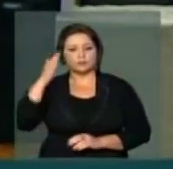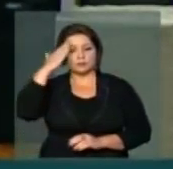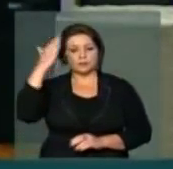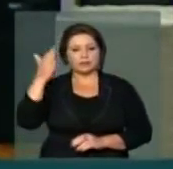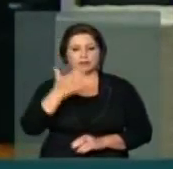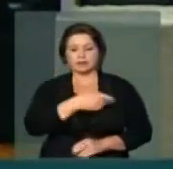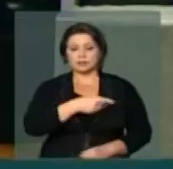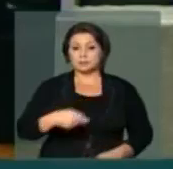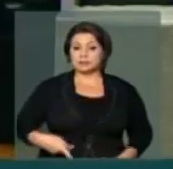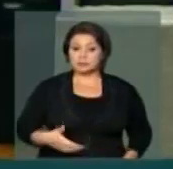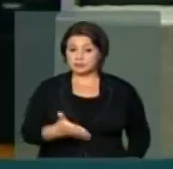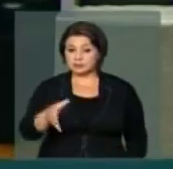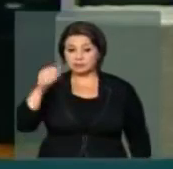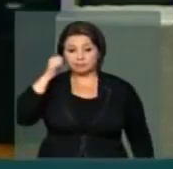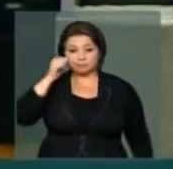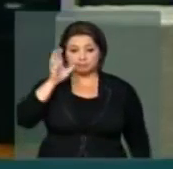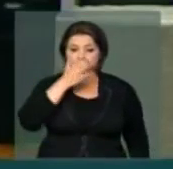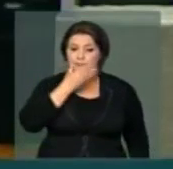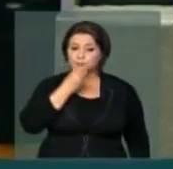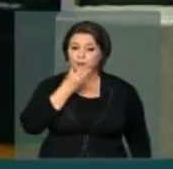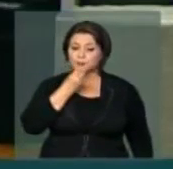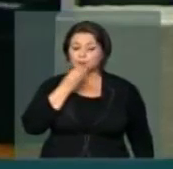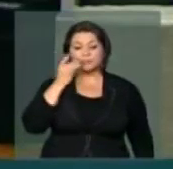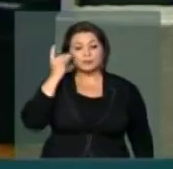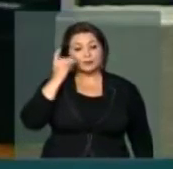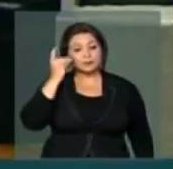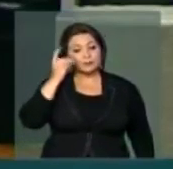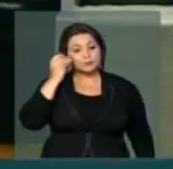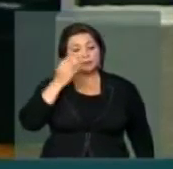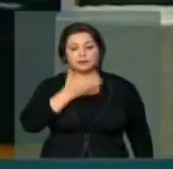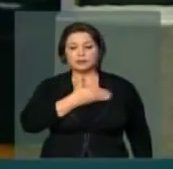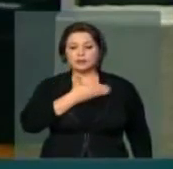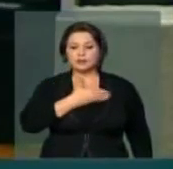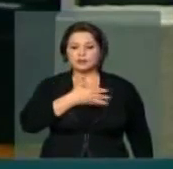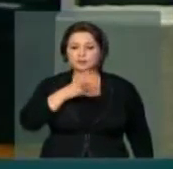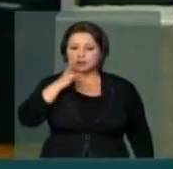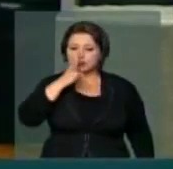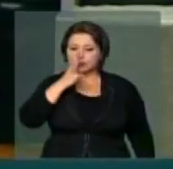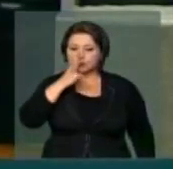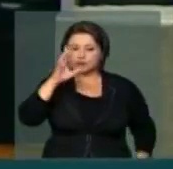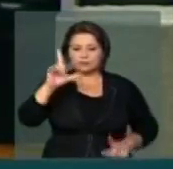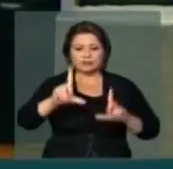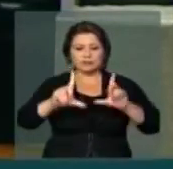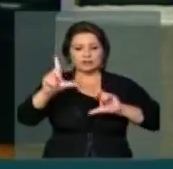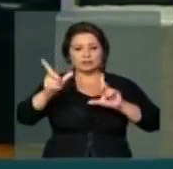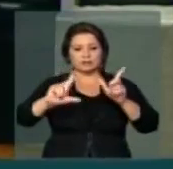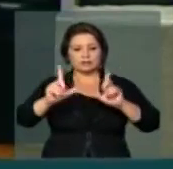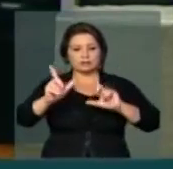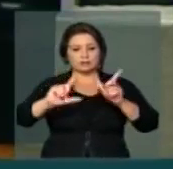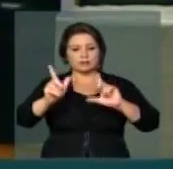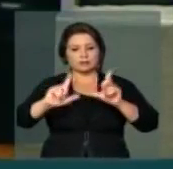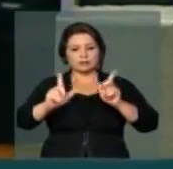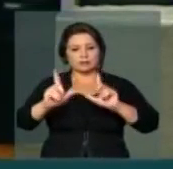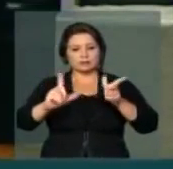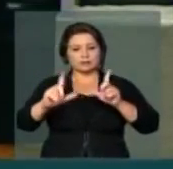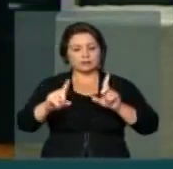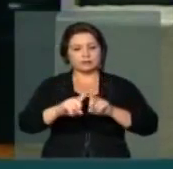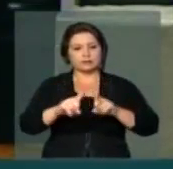deputados, deputadas, a todos os amigos que nos assistem nesse momento também pela TV